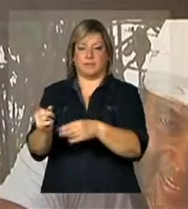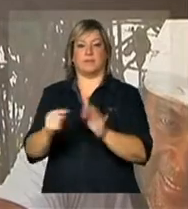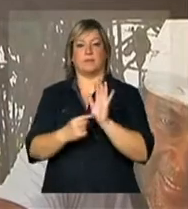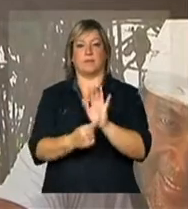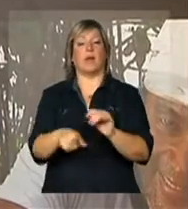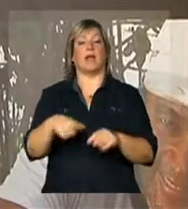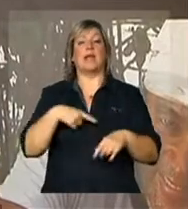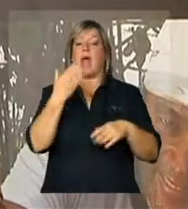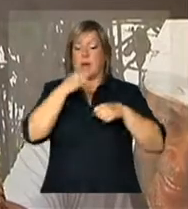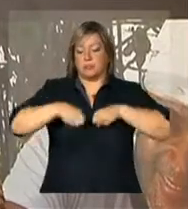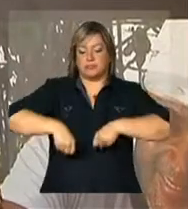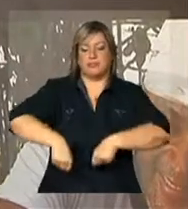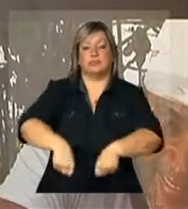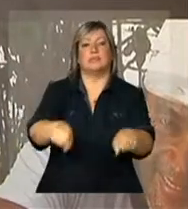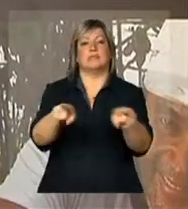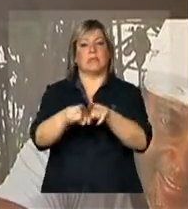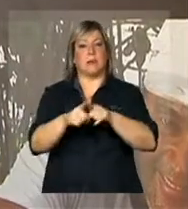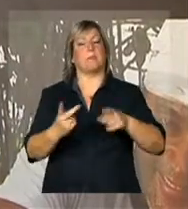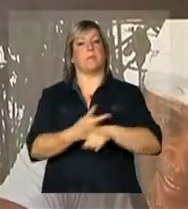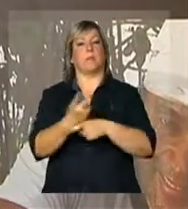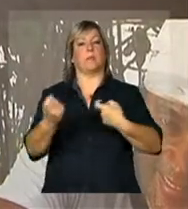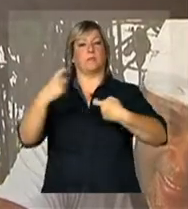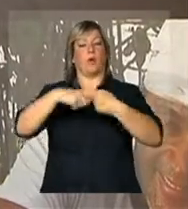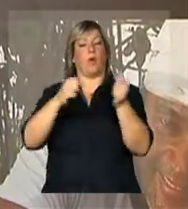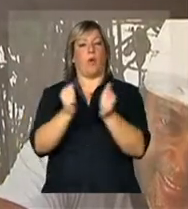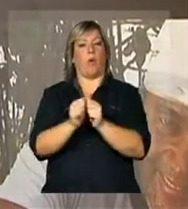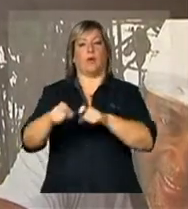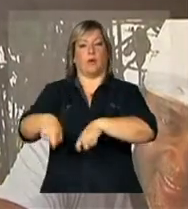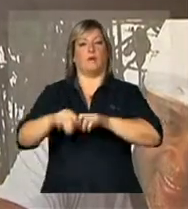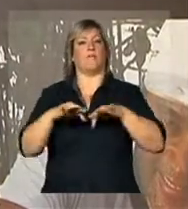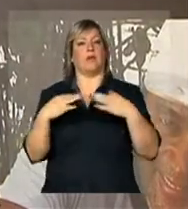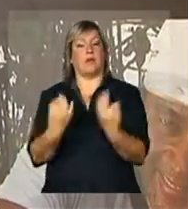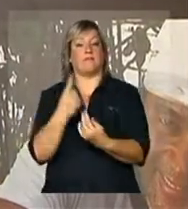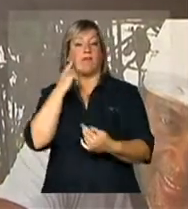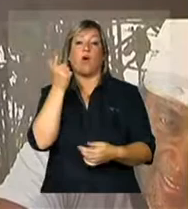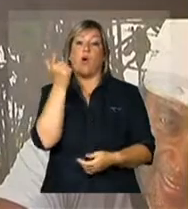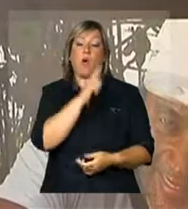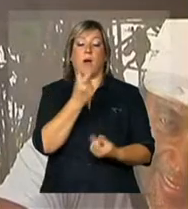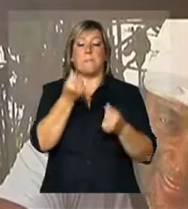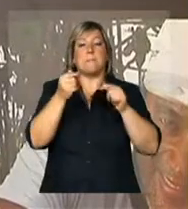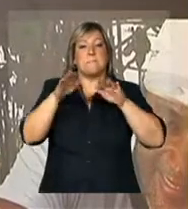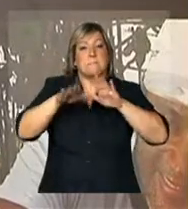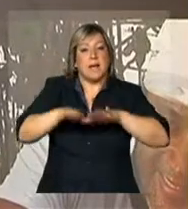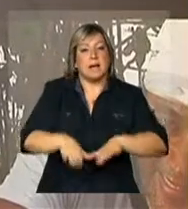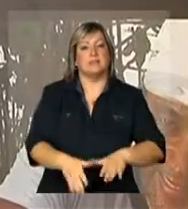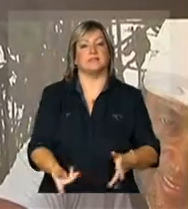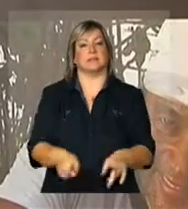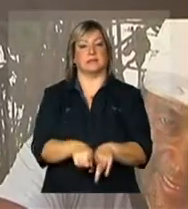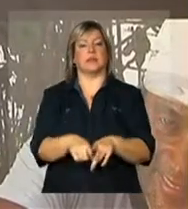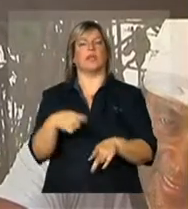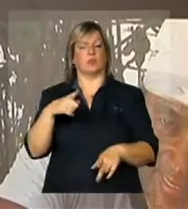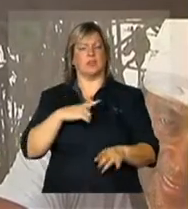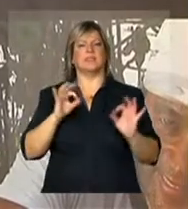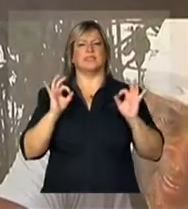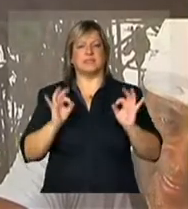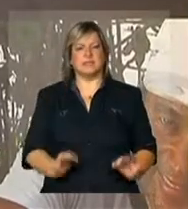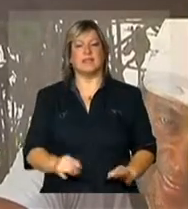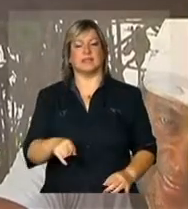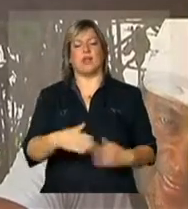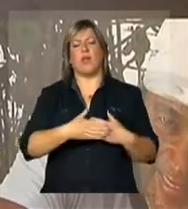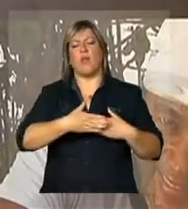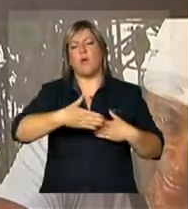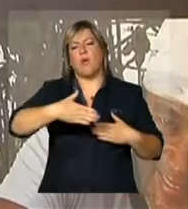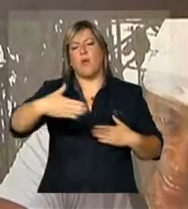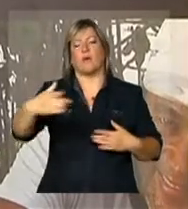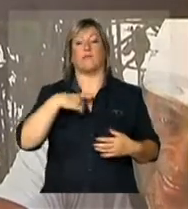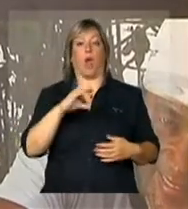próprios supermercados estão buscando parcerias com os produtores para ver se conseguem chegar a um preço mais adequado. Eu tenho certeza que a longo prazo, que